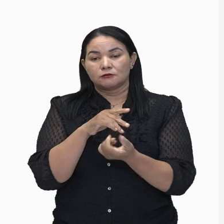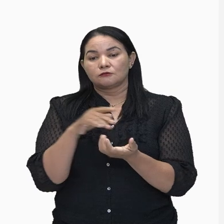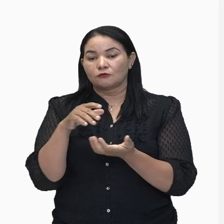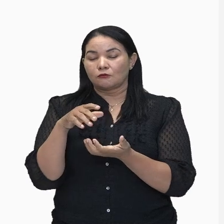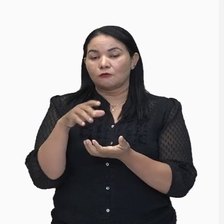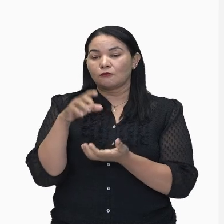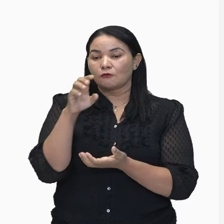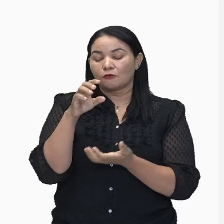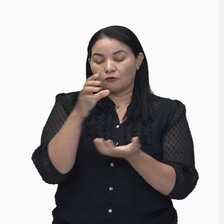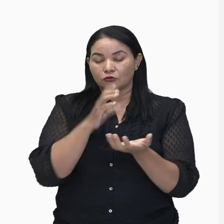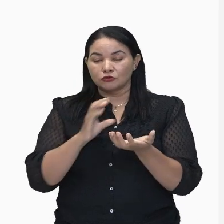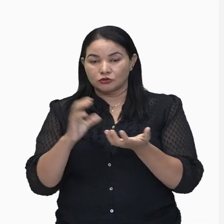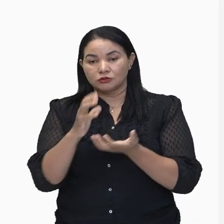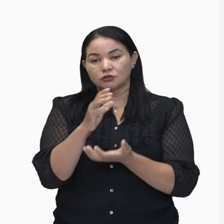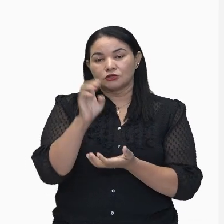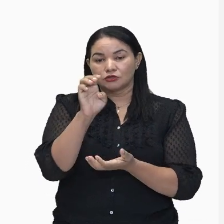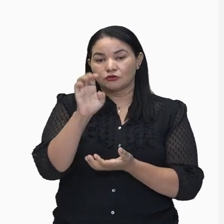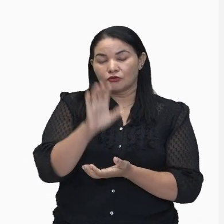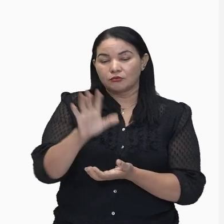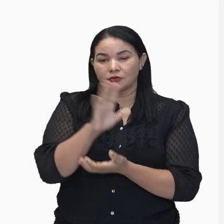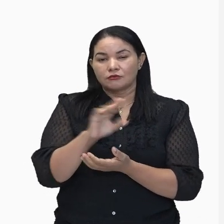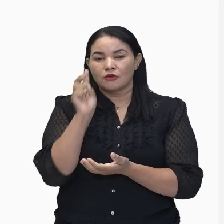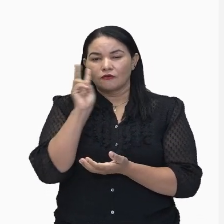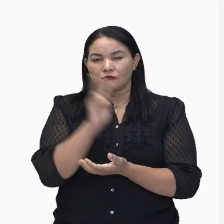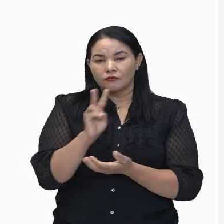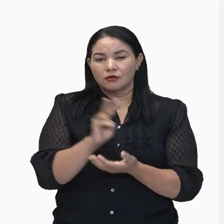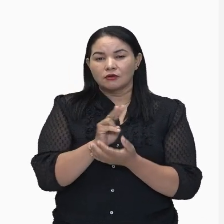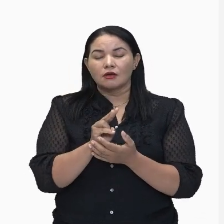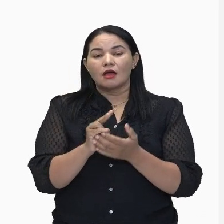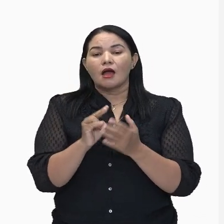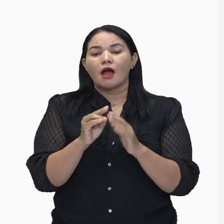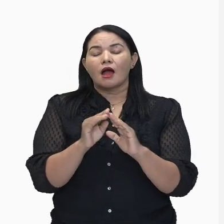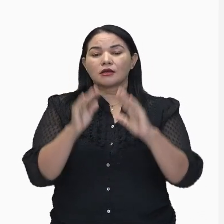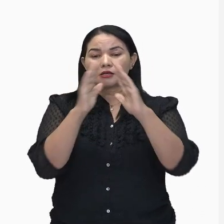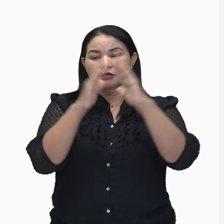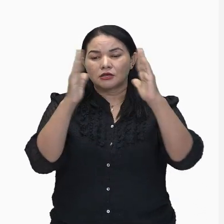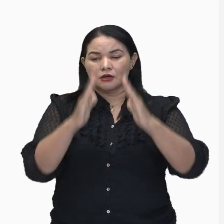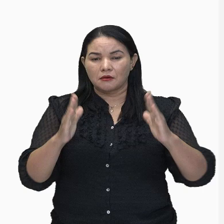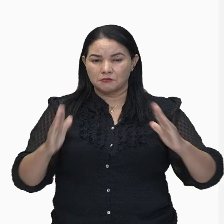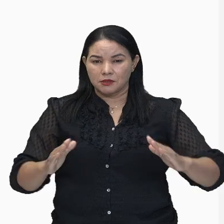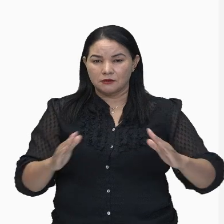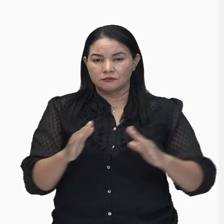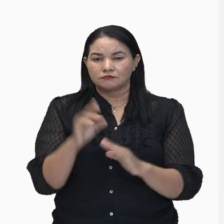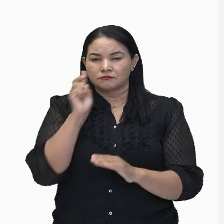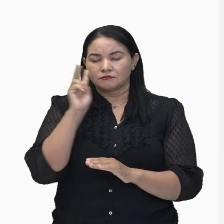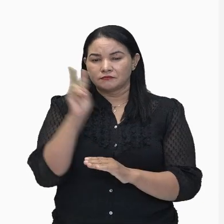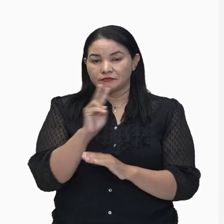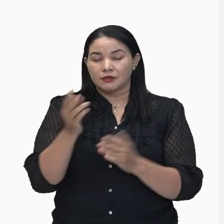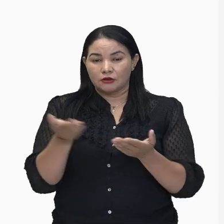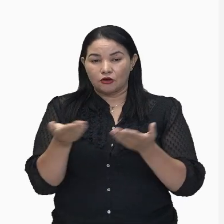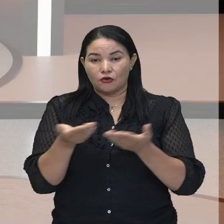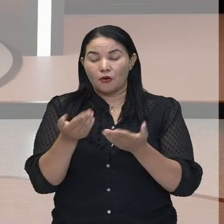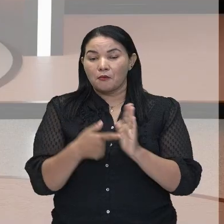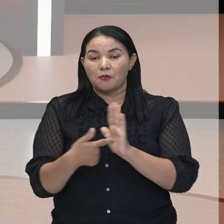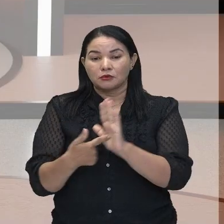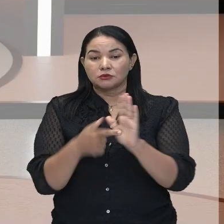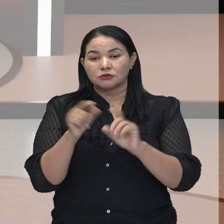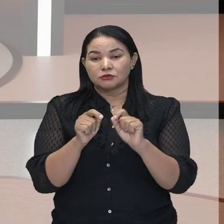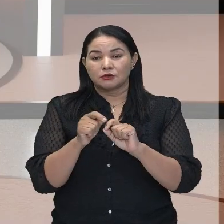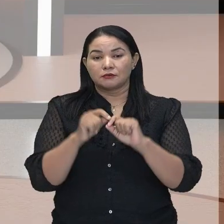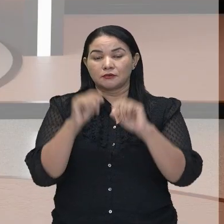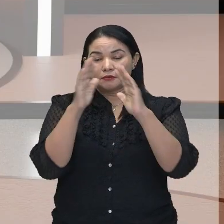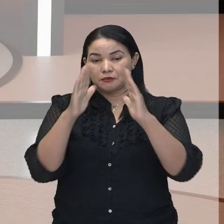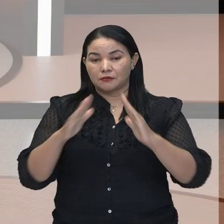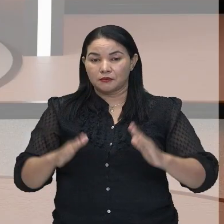Nós podemos observar através da pirâmide etária, né, que a gente vai ver agora, mostrando para vocês o continente europeu. Olha